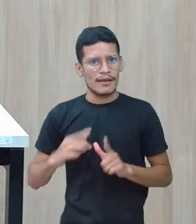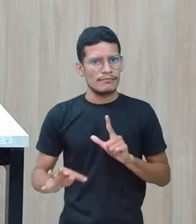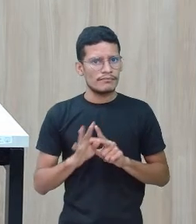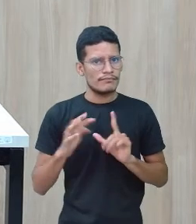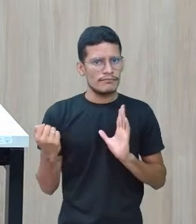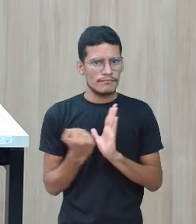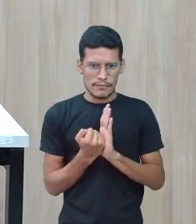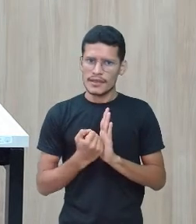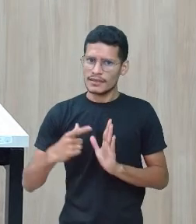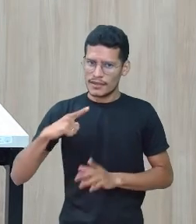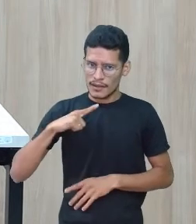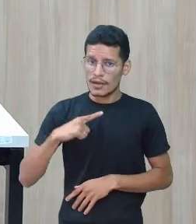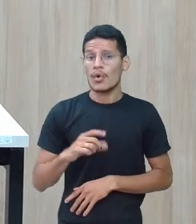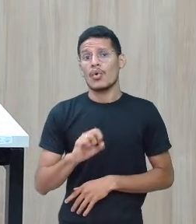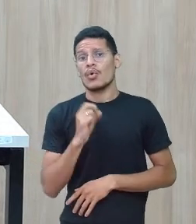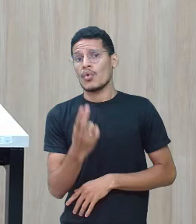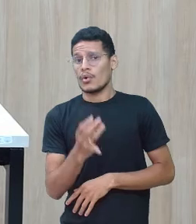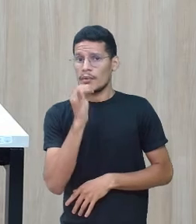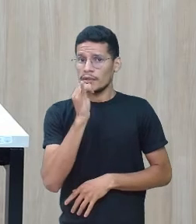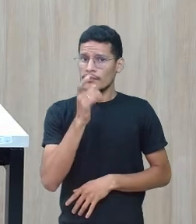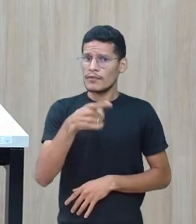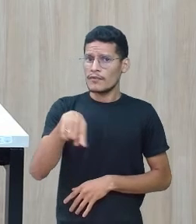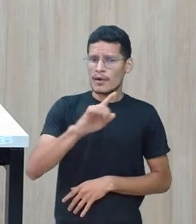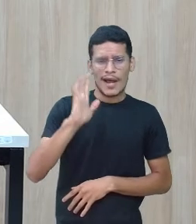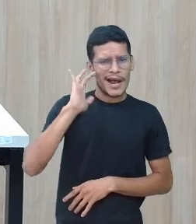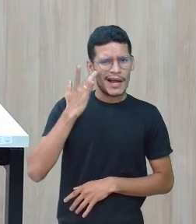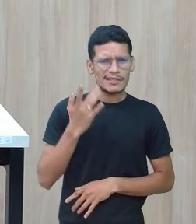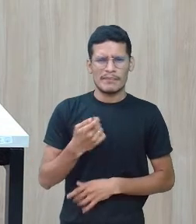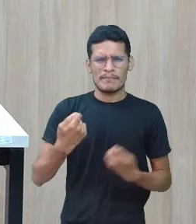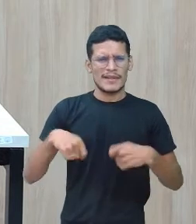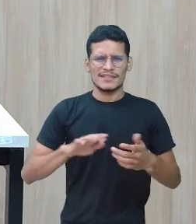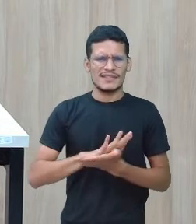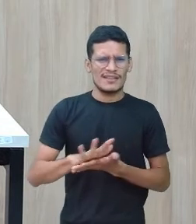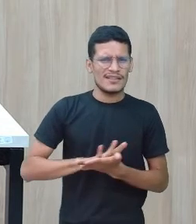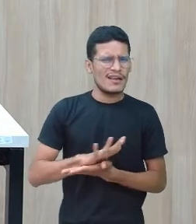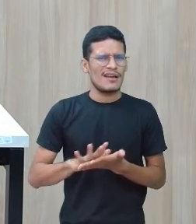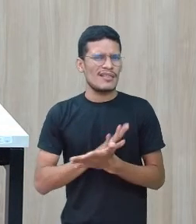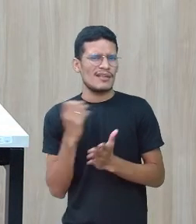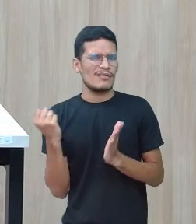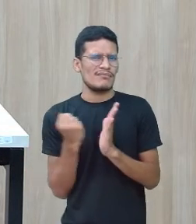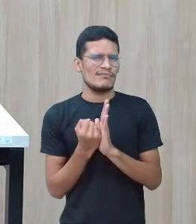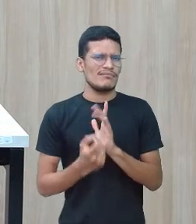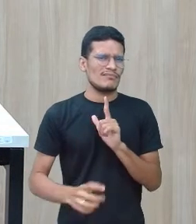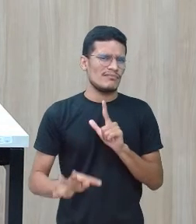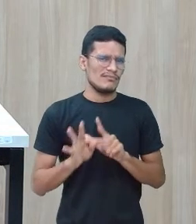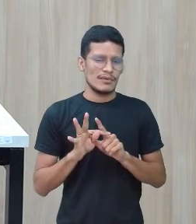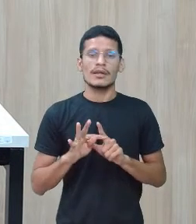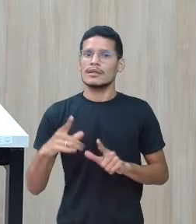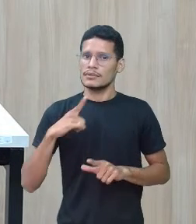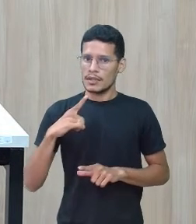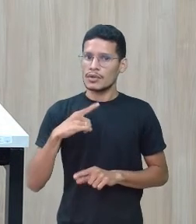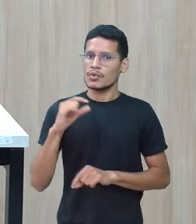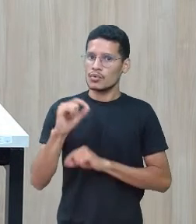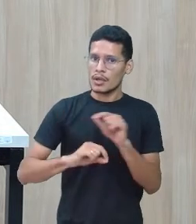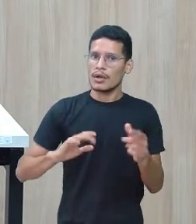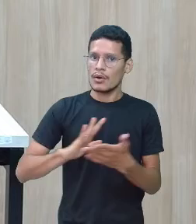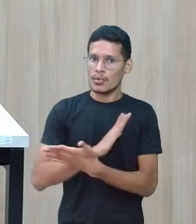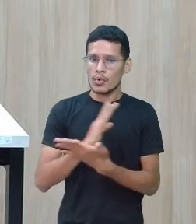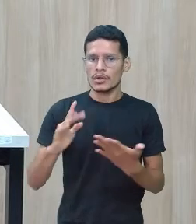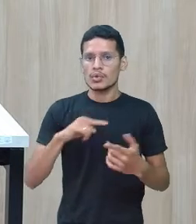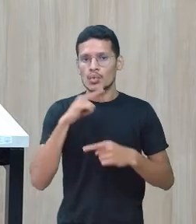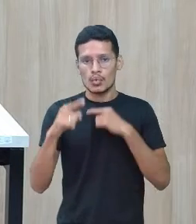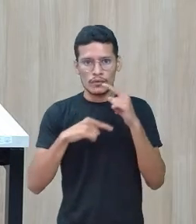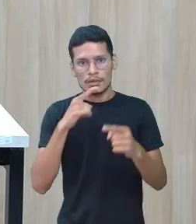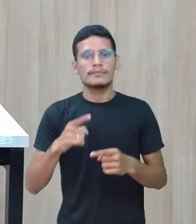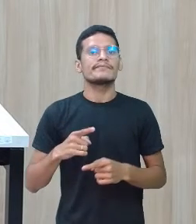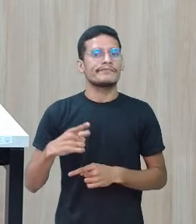símbolo? Ou vocês acham que não deveria ter esse símbolo? Então, existe uma controvérsia muito grande, muitas pessoas